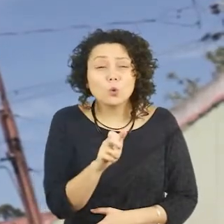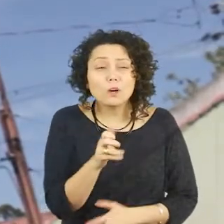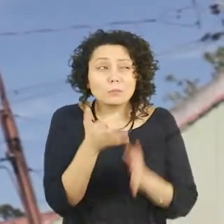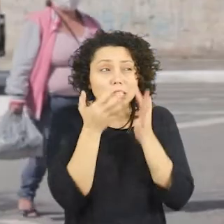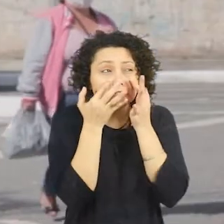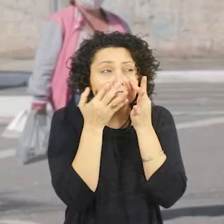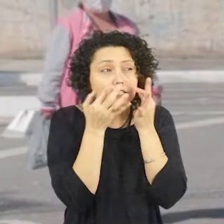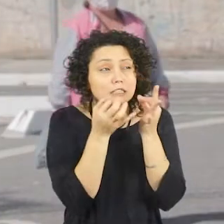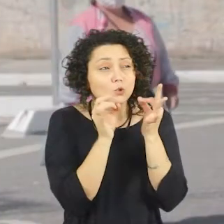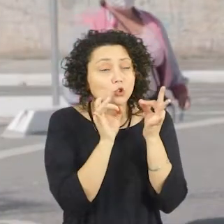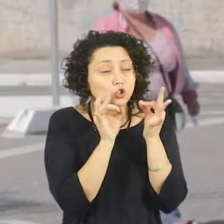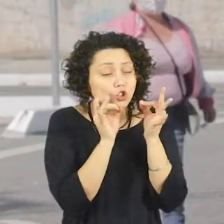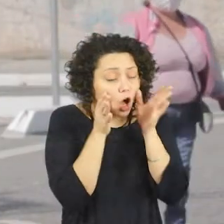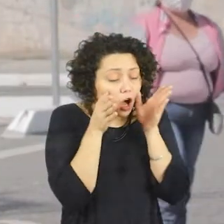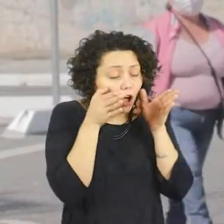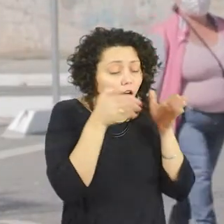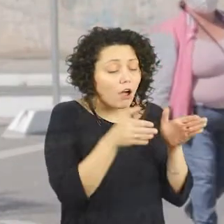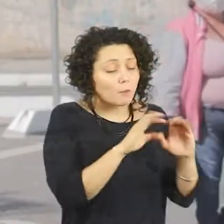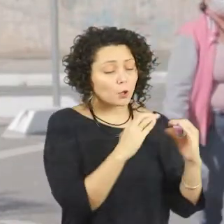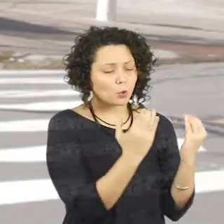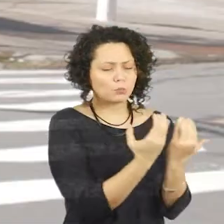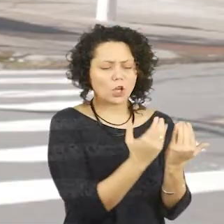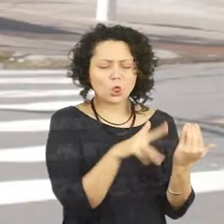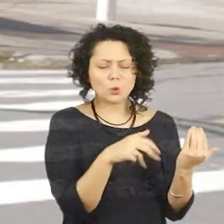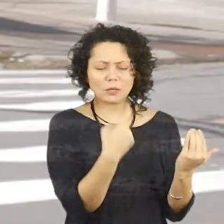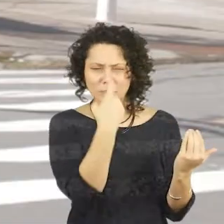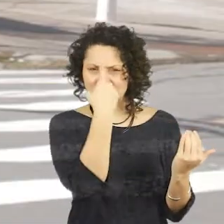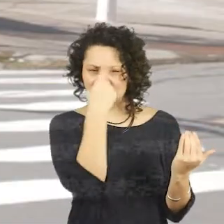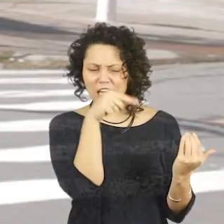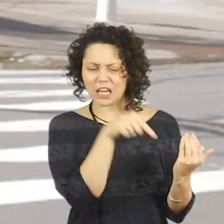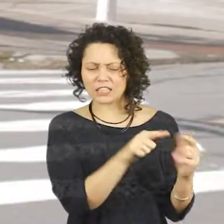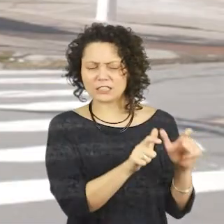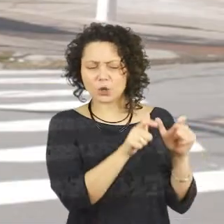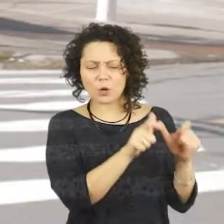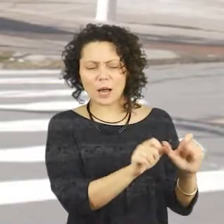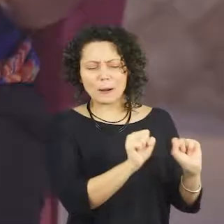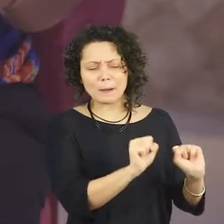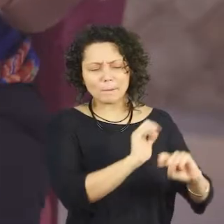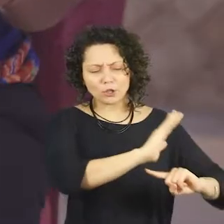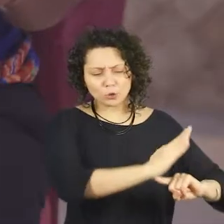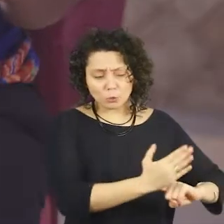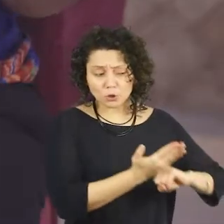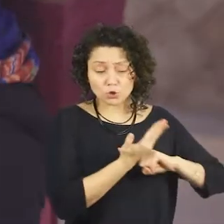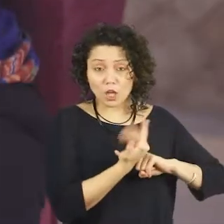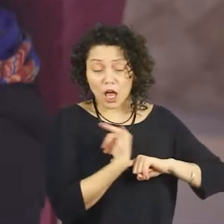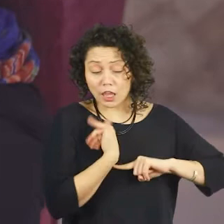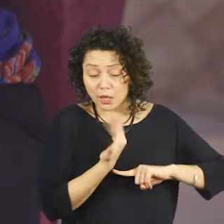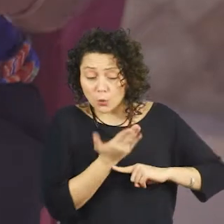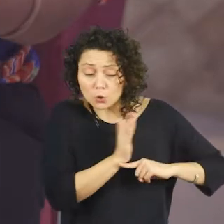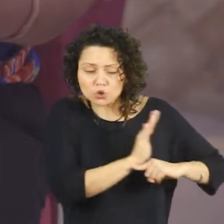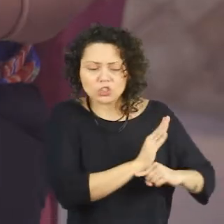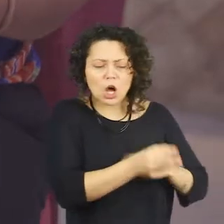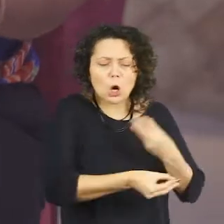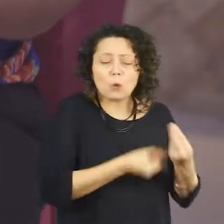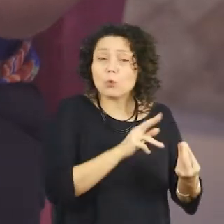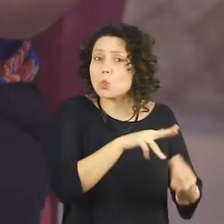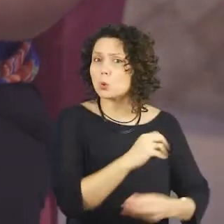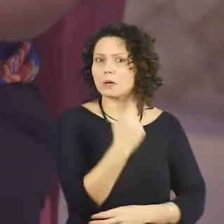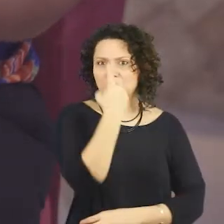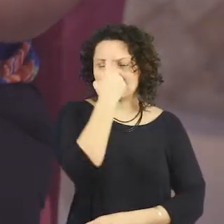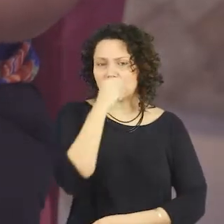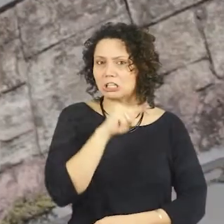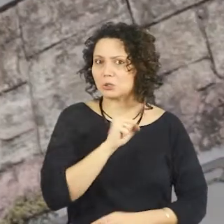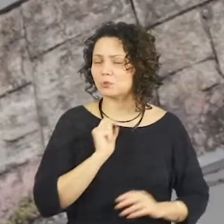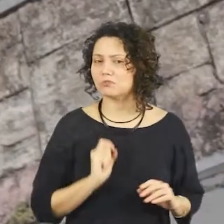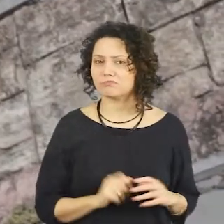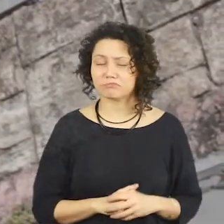prestei atenção só na minha comunidade, eu nunca parei para pensar onde eu morava e o que esse lugar podia trazer para mim, o que eu poderia levar para esse lugar